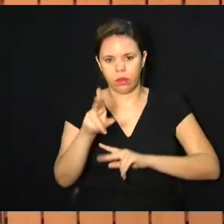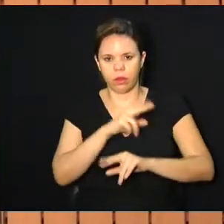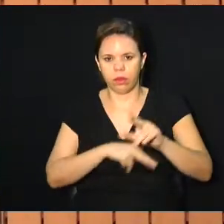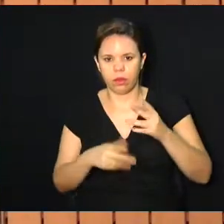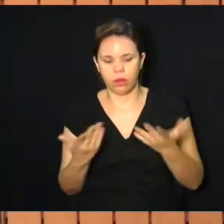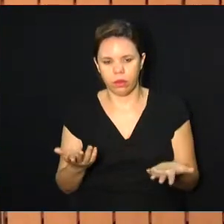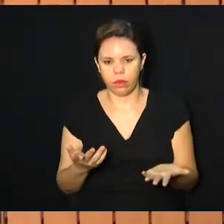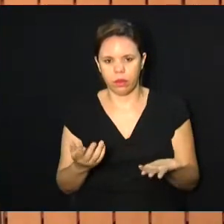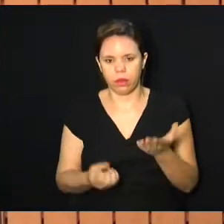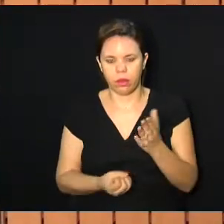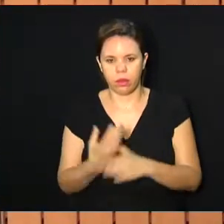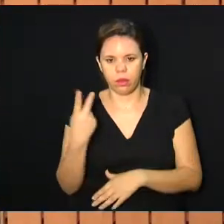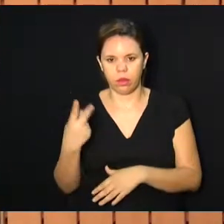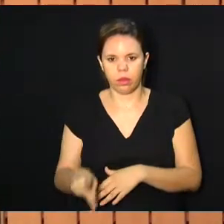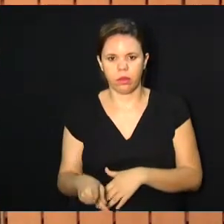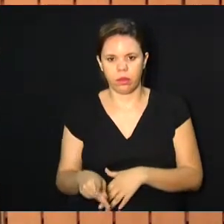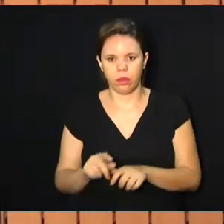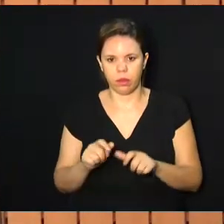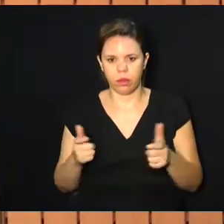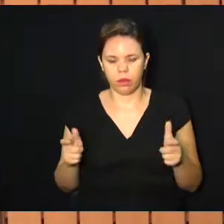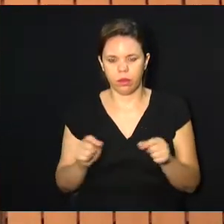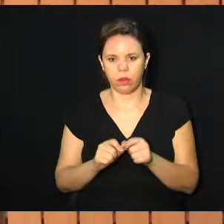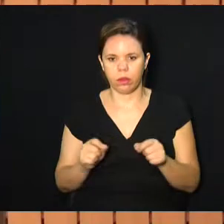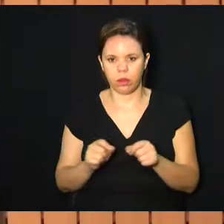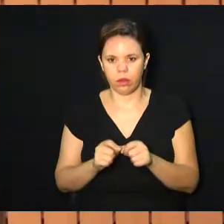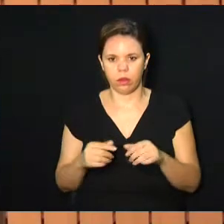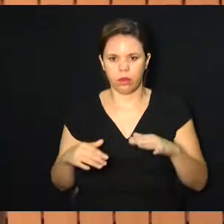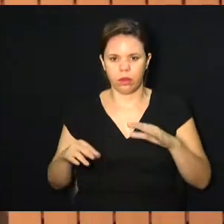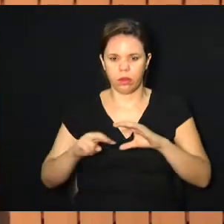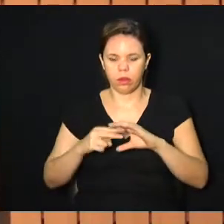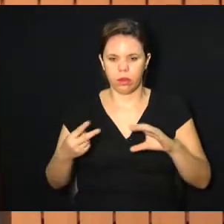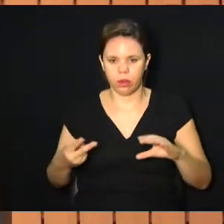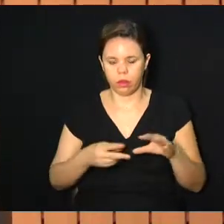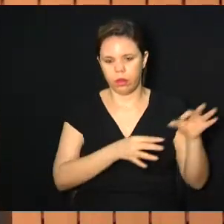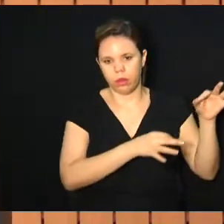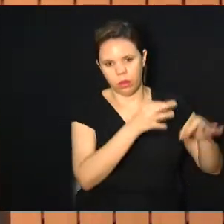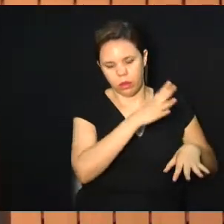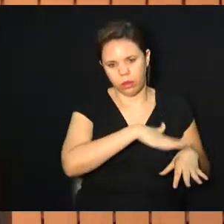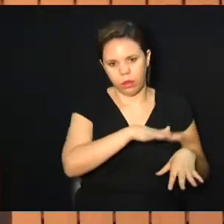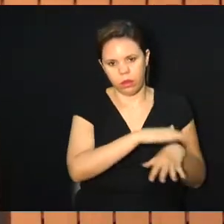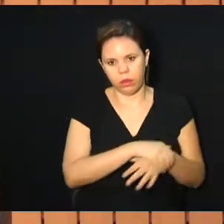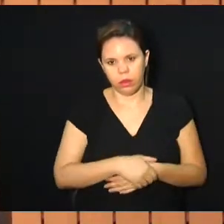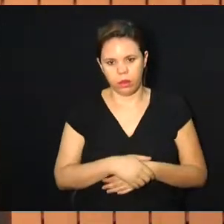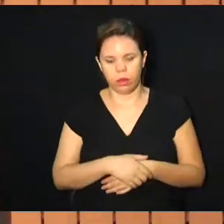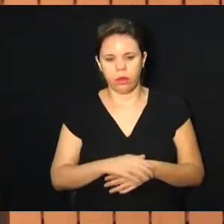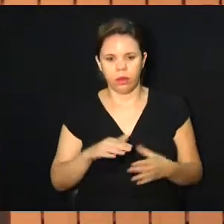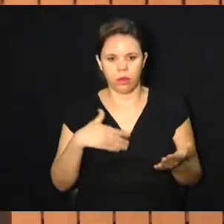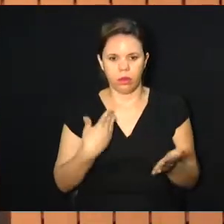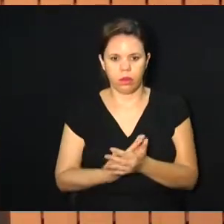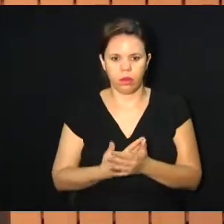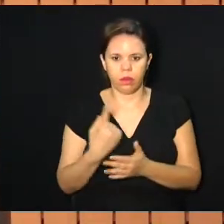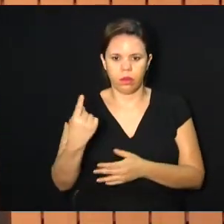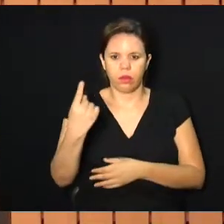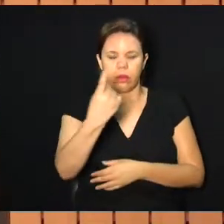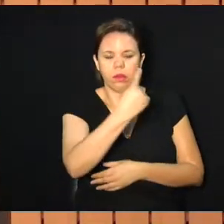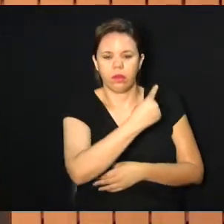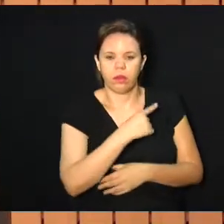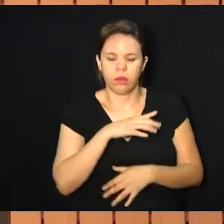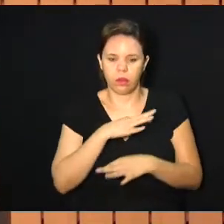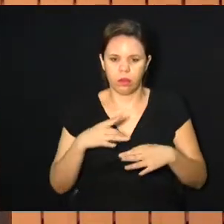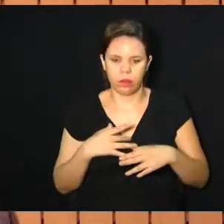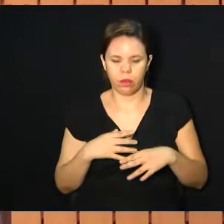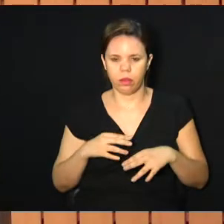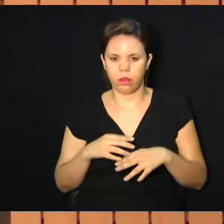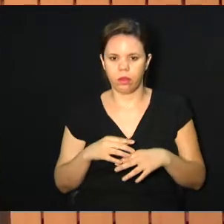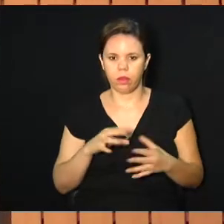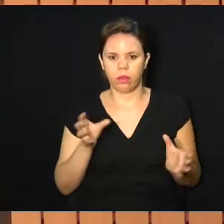e eles criaram um poder muito grande, com interferência nas câmaras, interferência nos judiciários até, né, e aí cada cidade tem aí seu grupo, né, em São